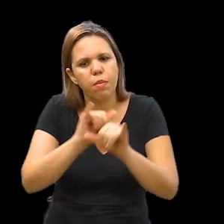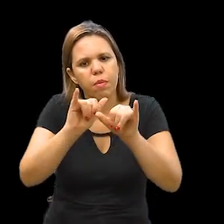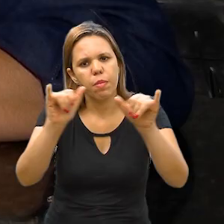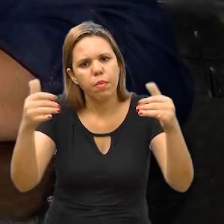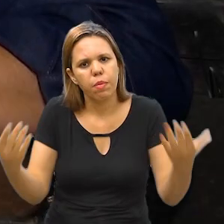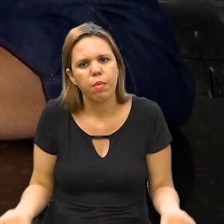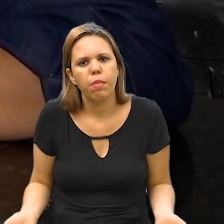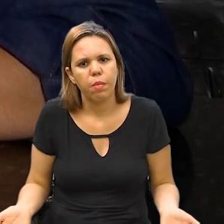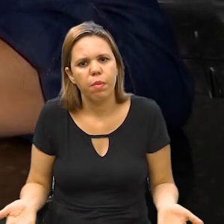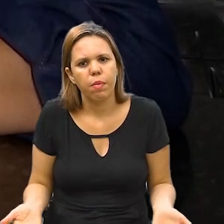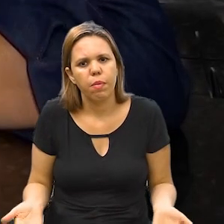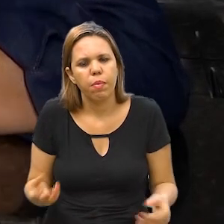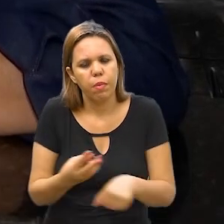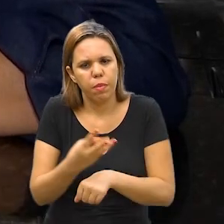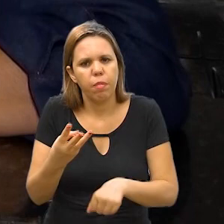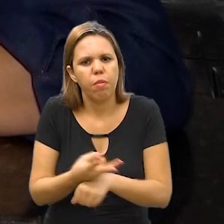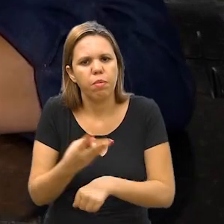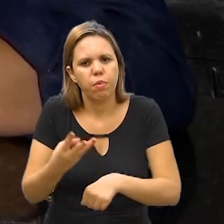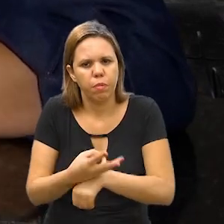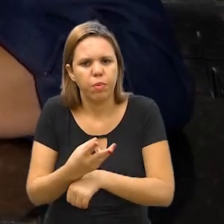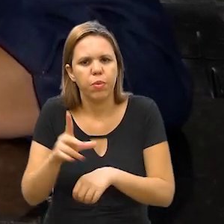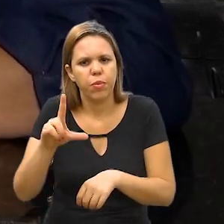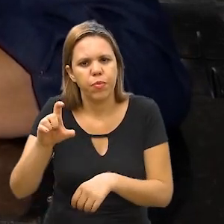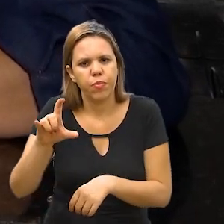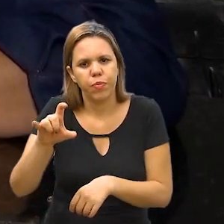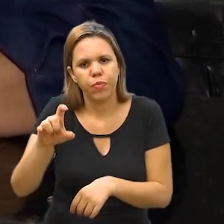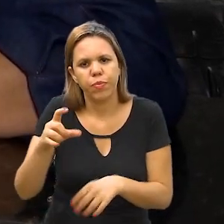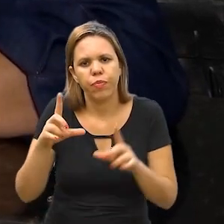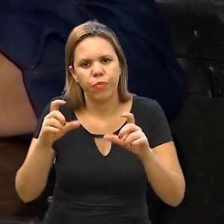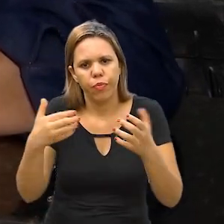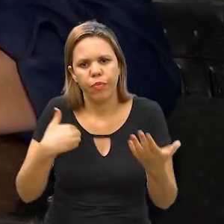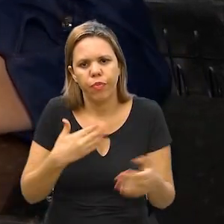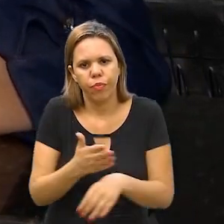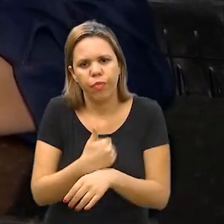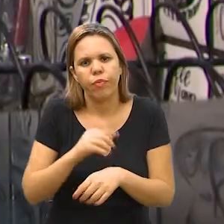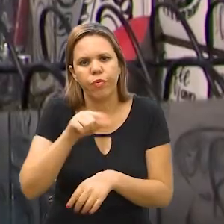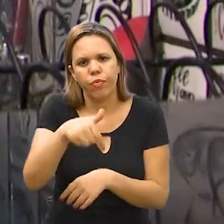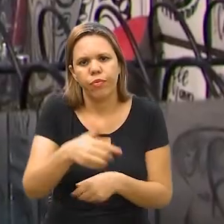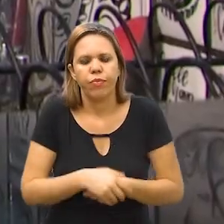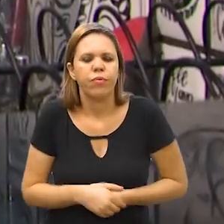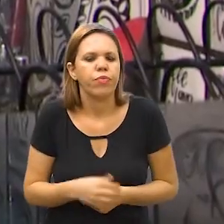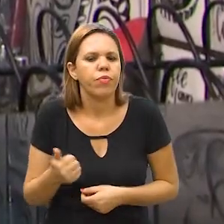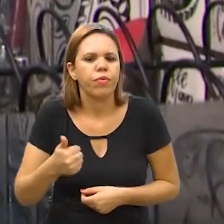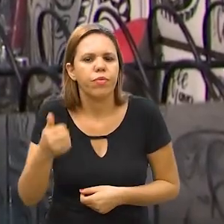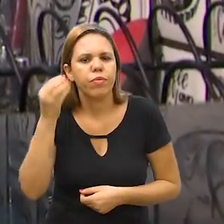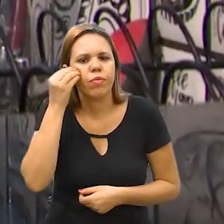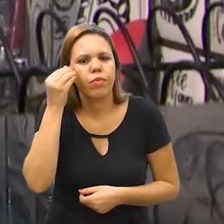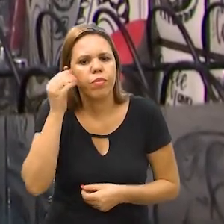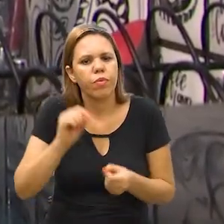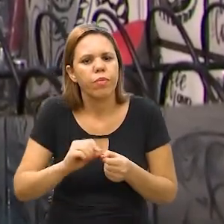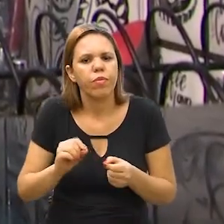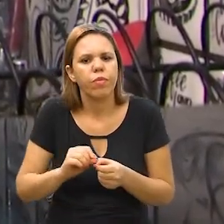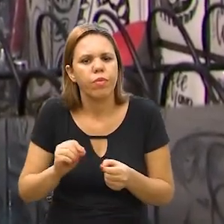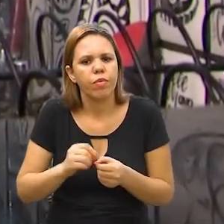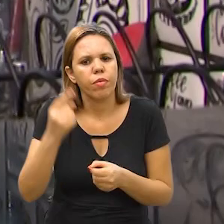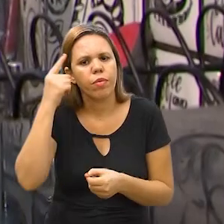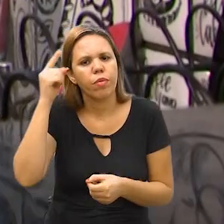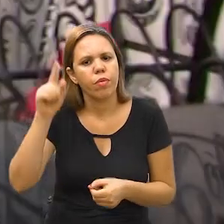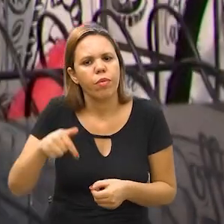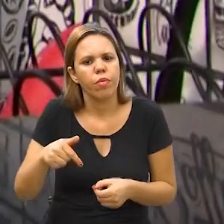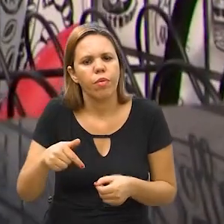divulgação no WhatsApp, no Instagram, postando fotos minhas antes e depois. Primeiro teste feito, a ideia